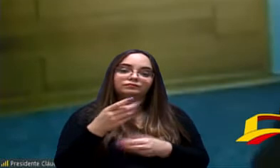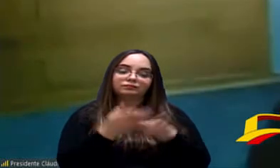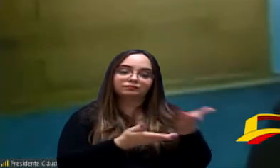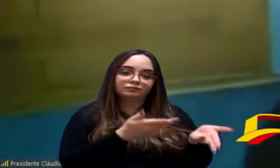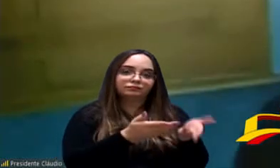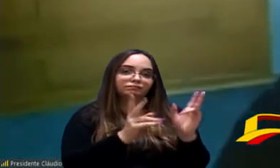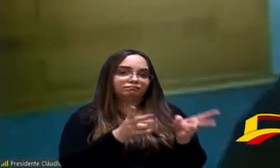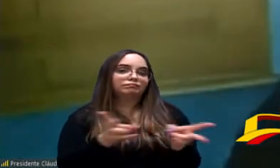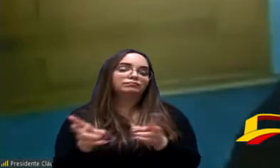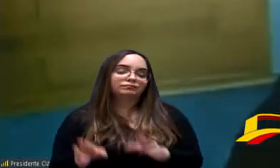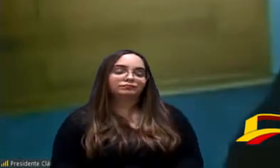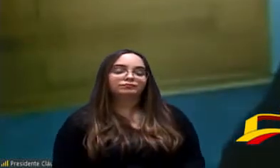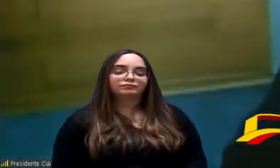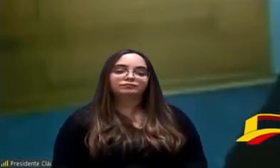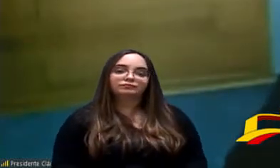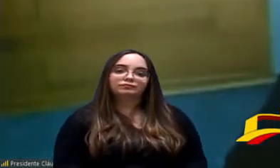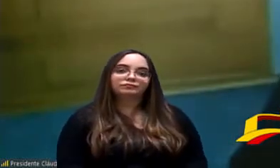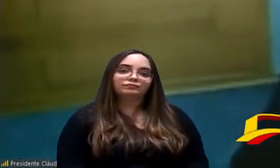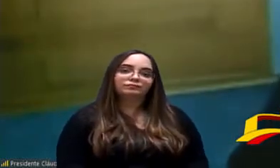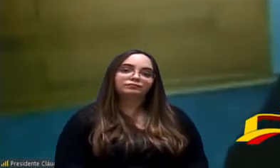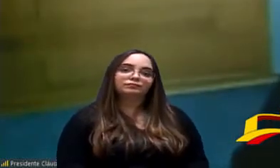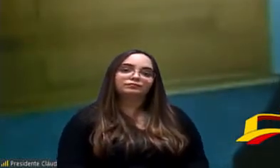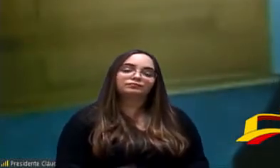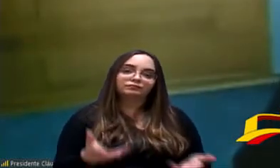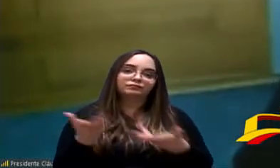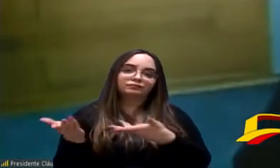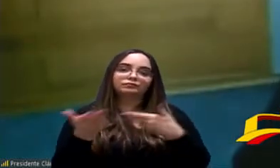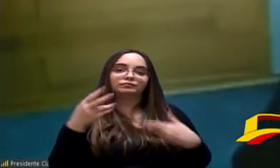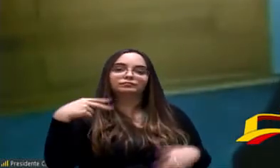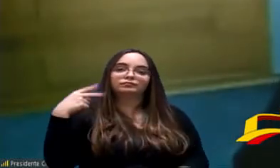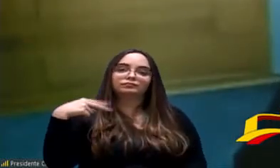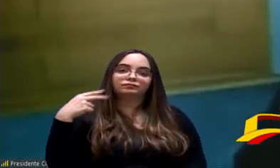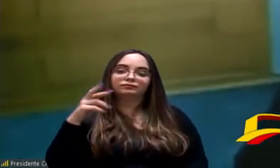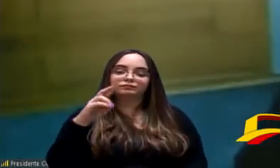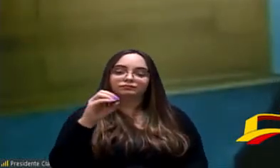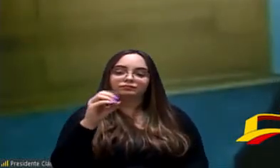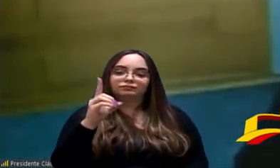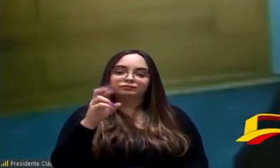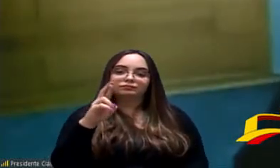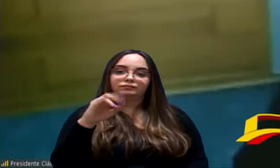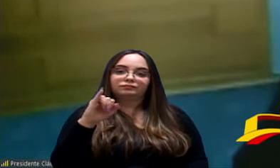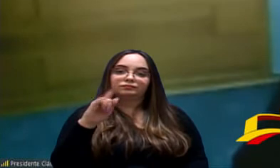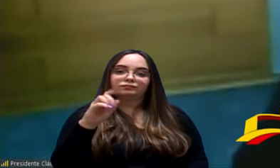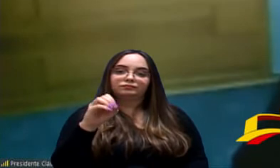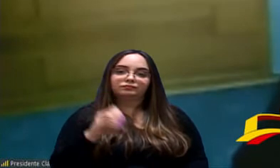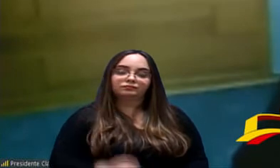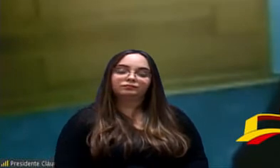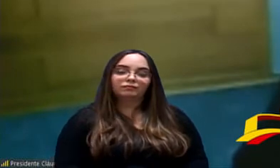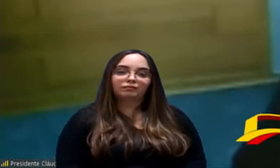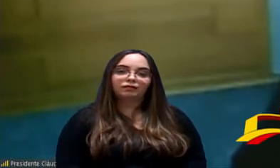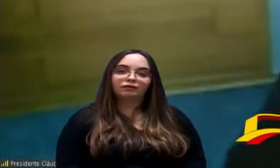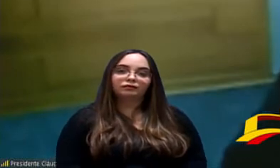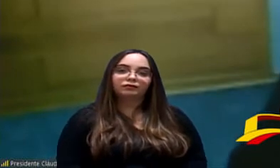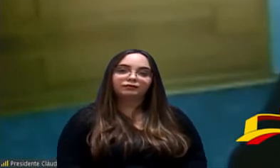em discussão, então, com a palavra o autor Rodrigo do Treviso.